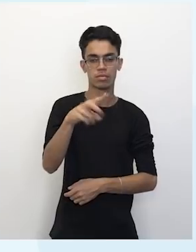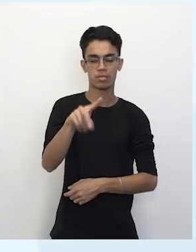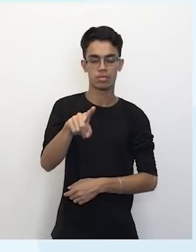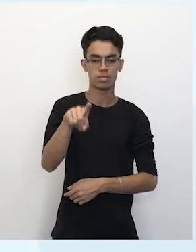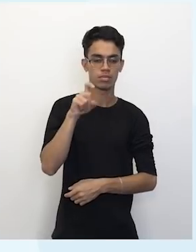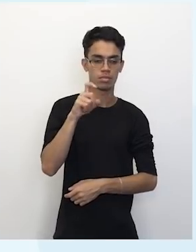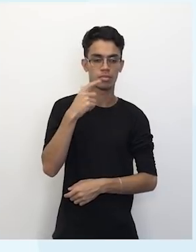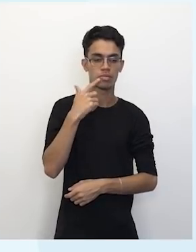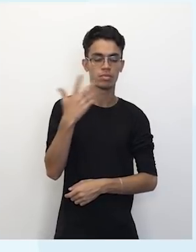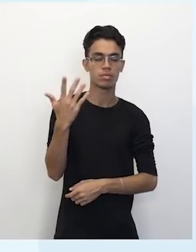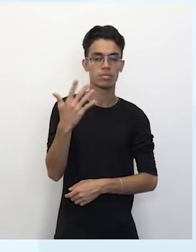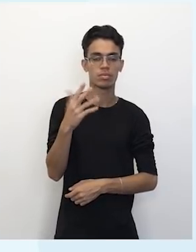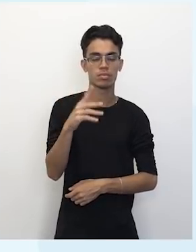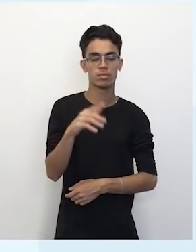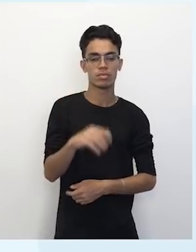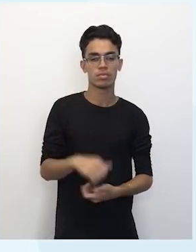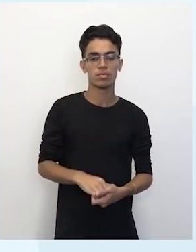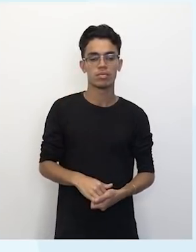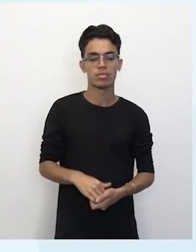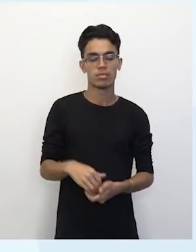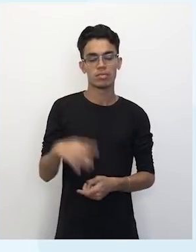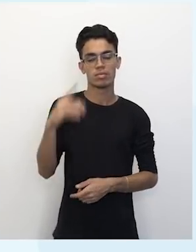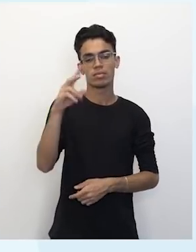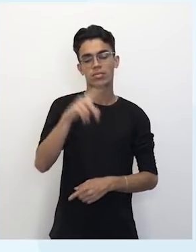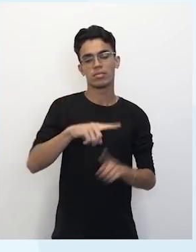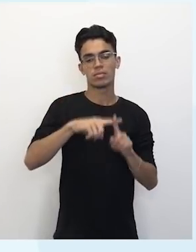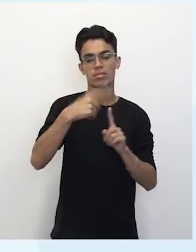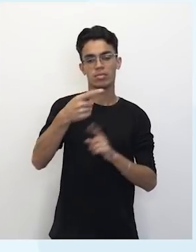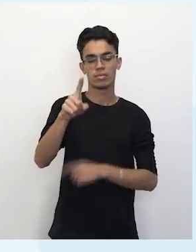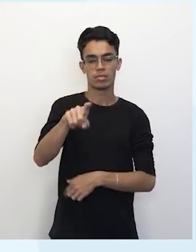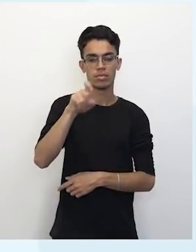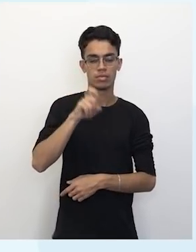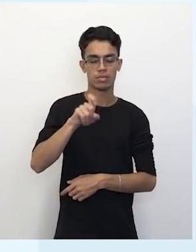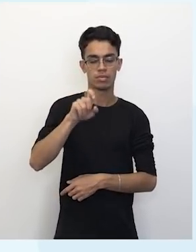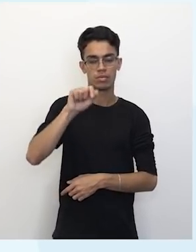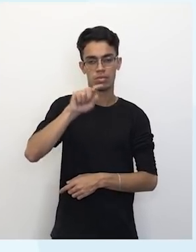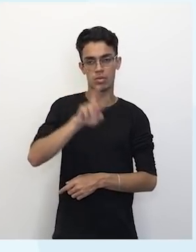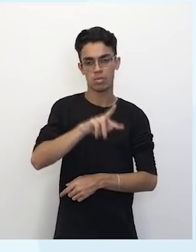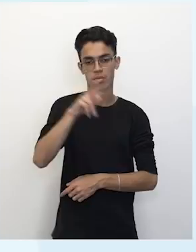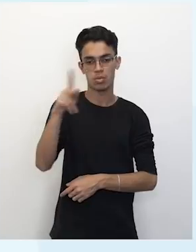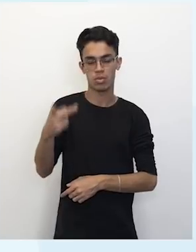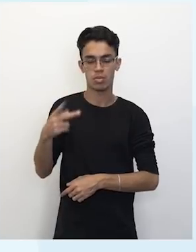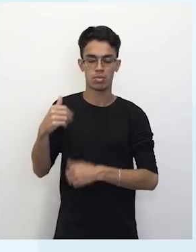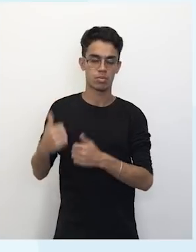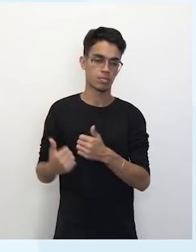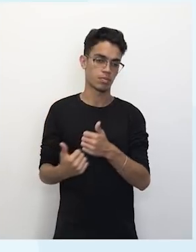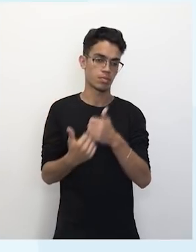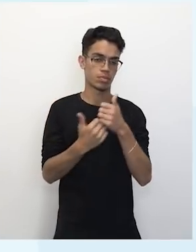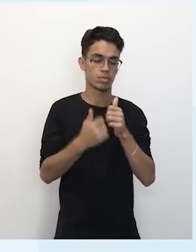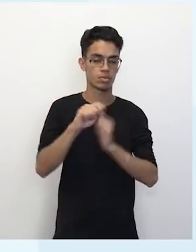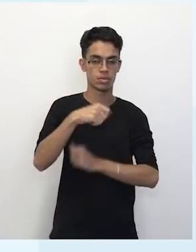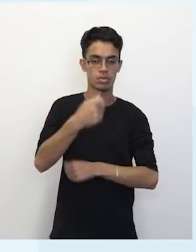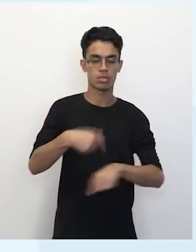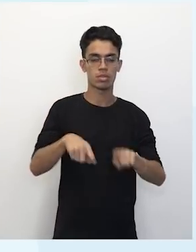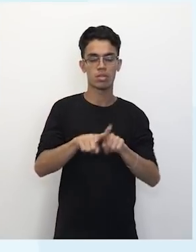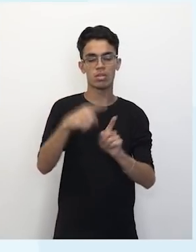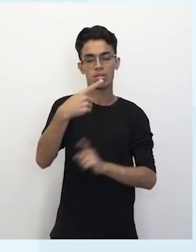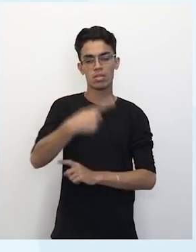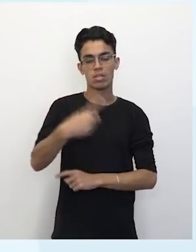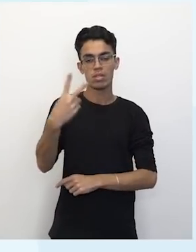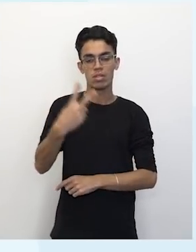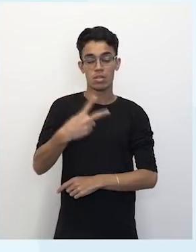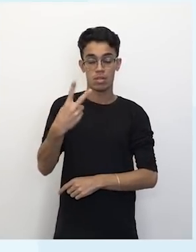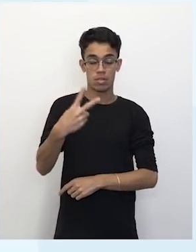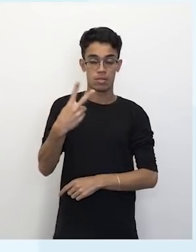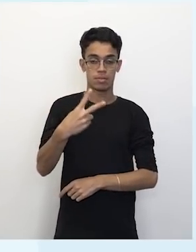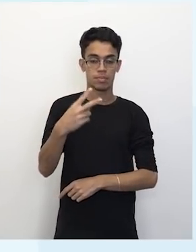cá como mais x, tá certo? Ó, quem troca de lado, troca de sinal. O menos 2, ele não trocou de lado, ficou menos